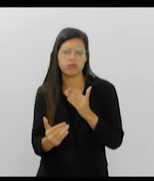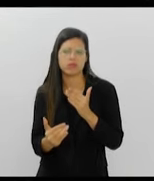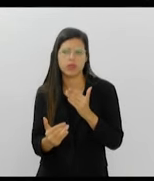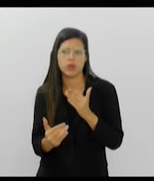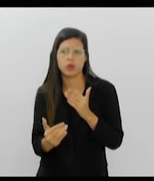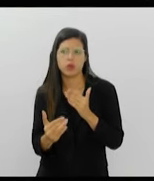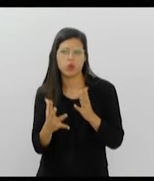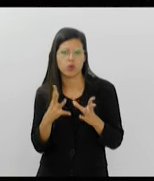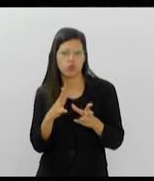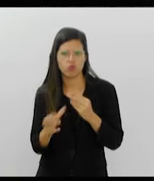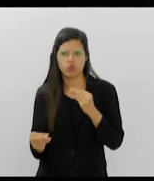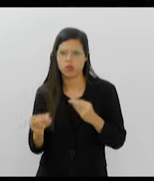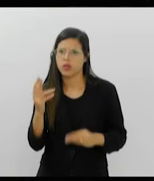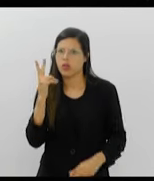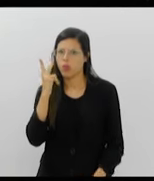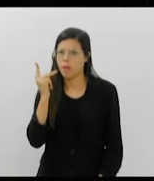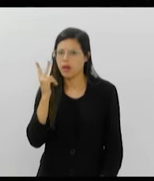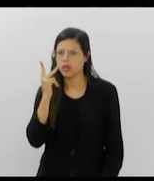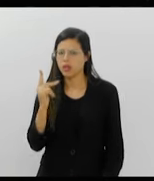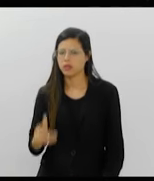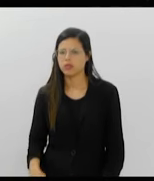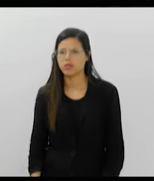da normalidade.